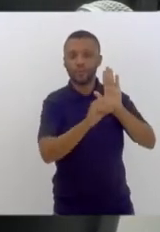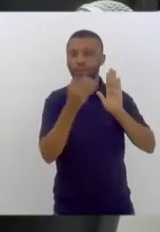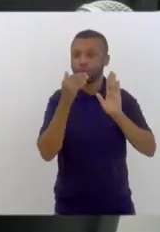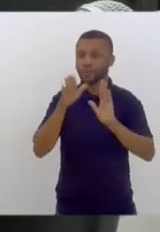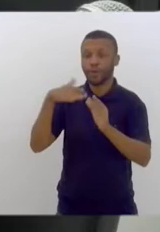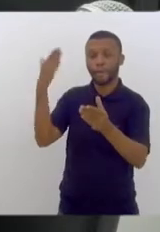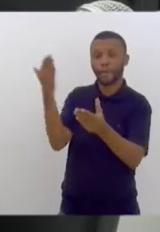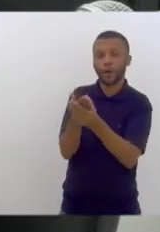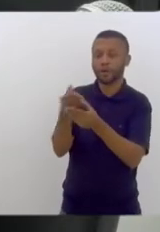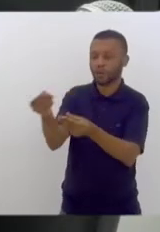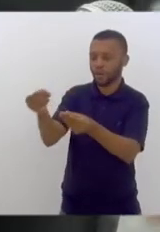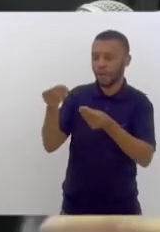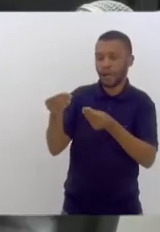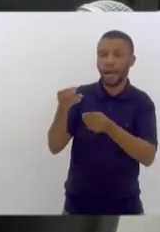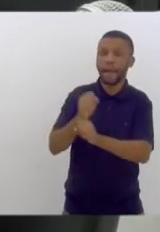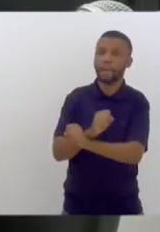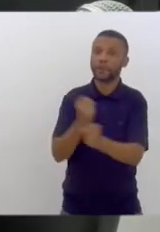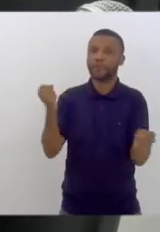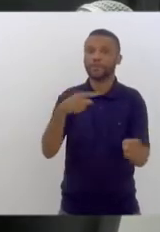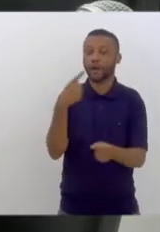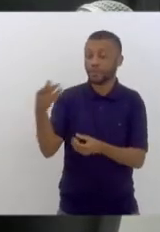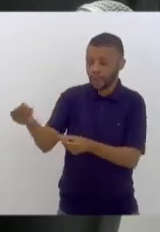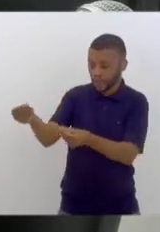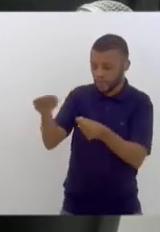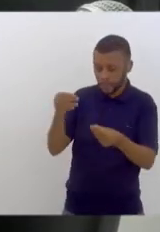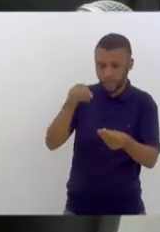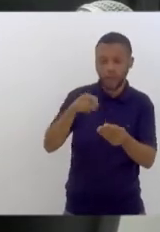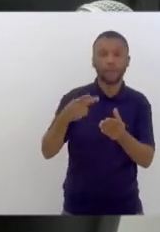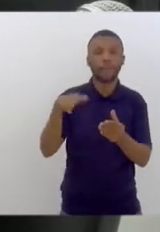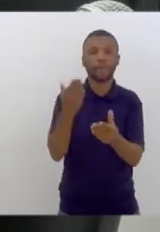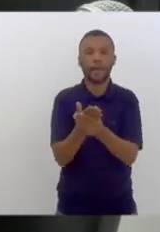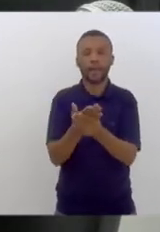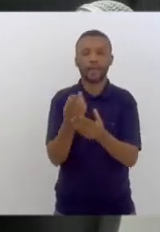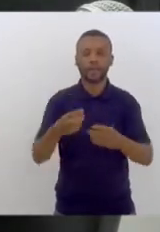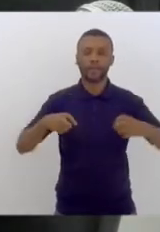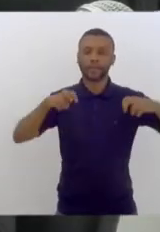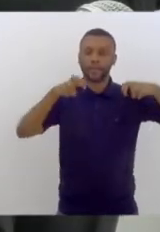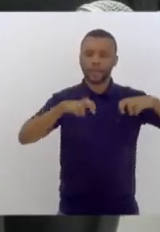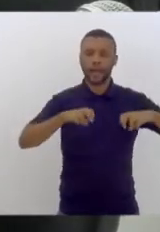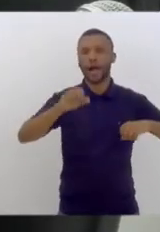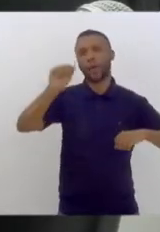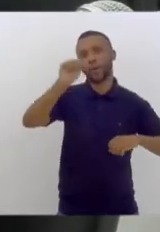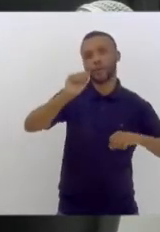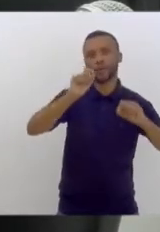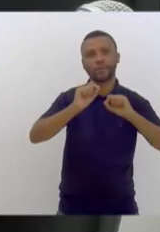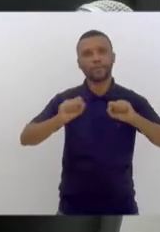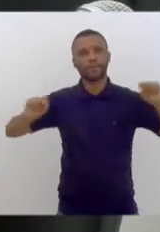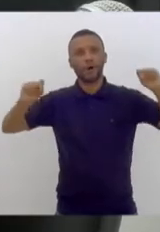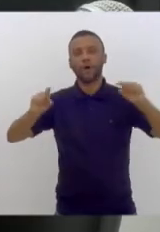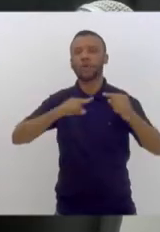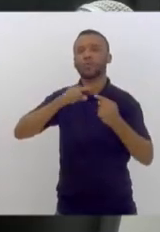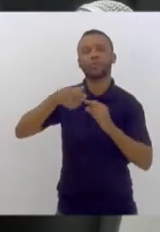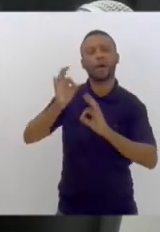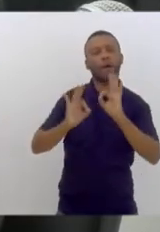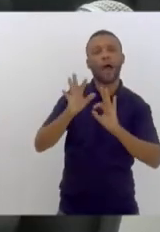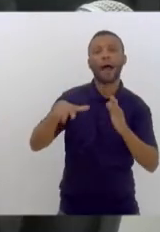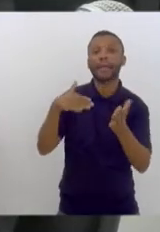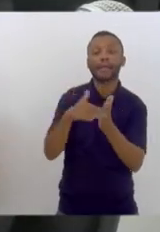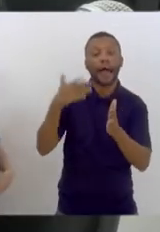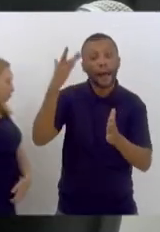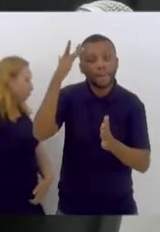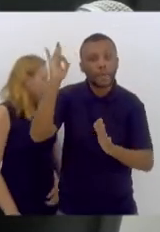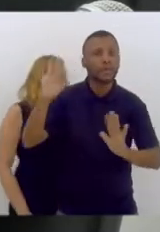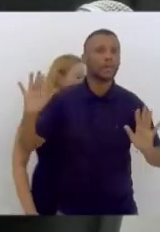é impossível a gente pegar esse processo, sentar com um Undine, claro, e para construir até amanhã,